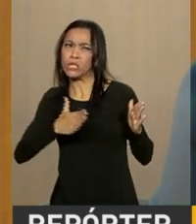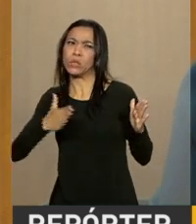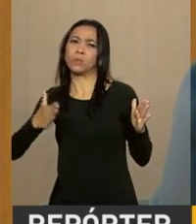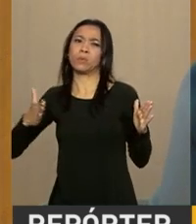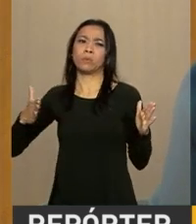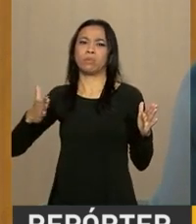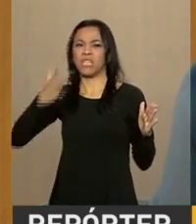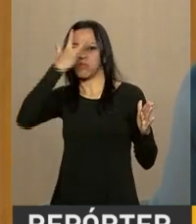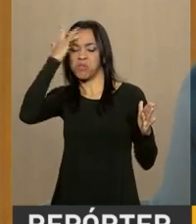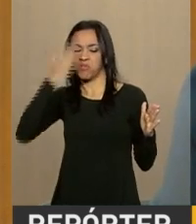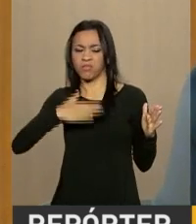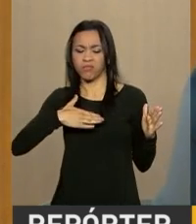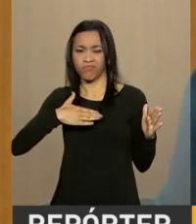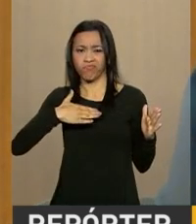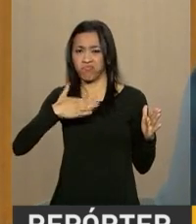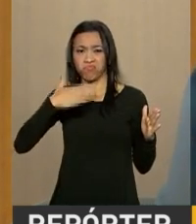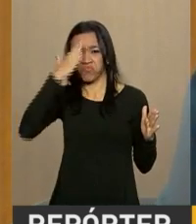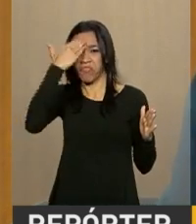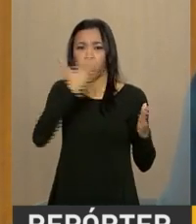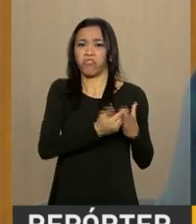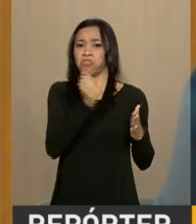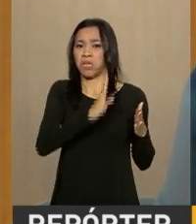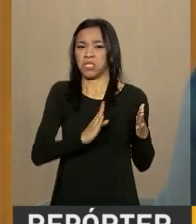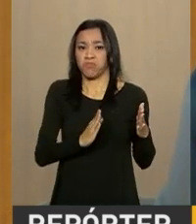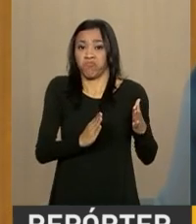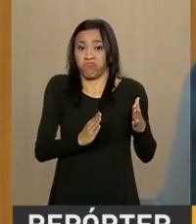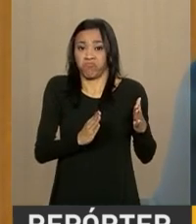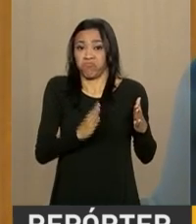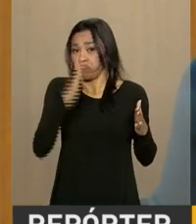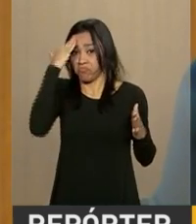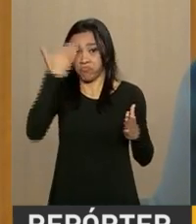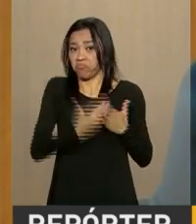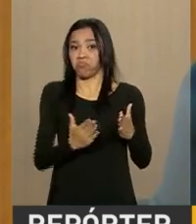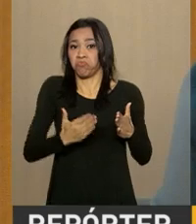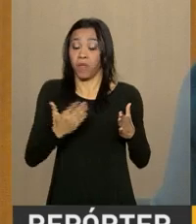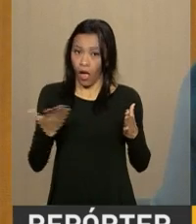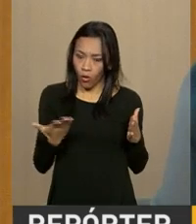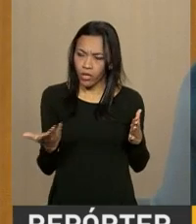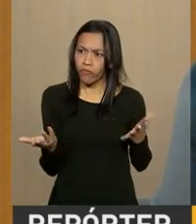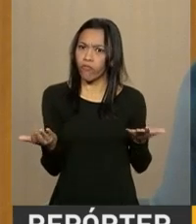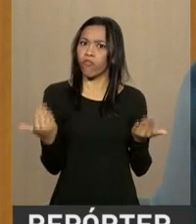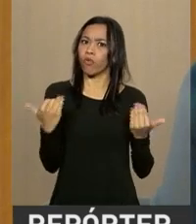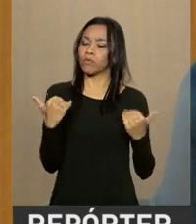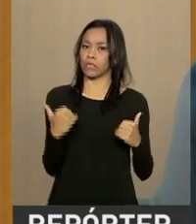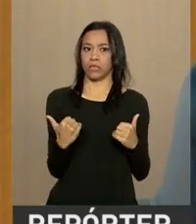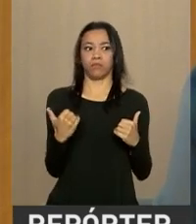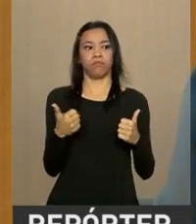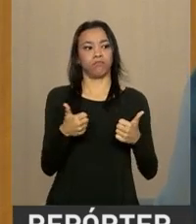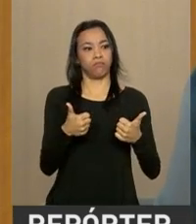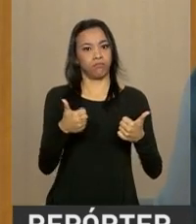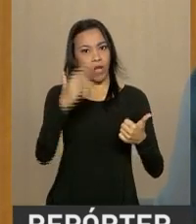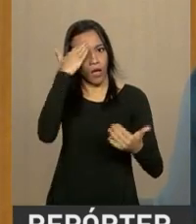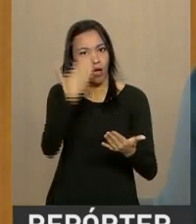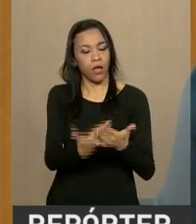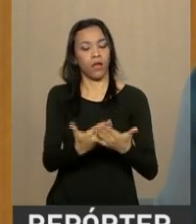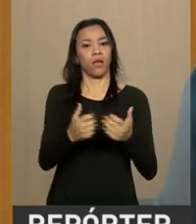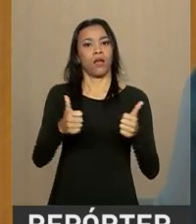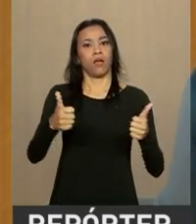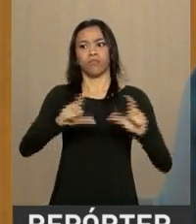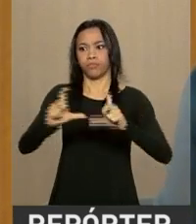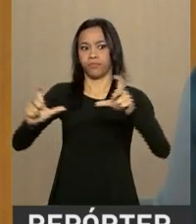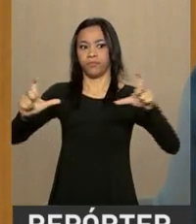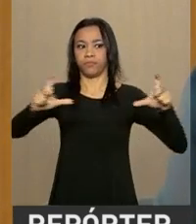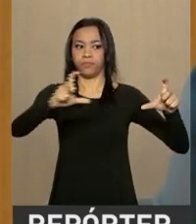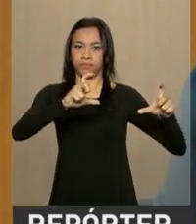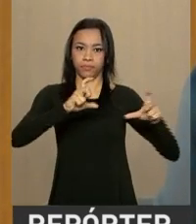redução da confiança dos agentes, o que observamos agora é não só uma estabilização, mas já